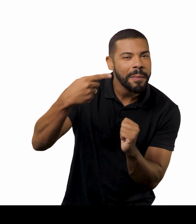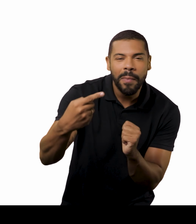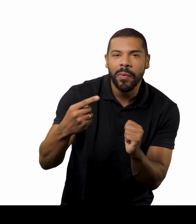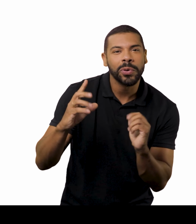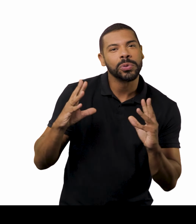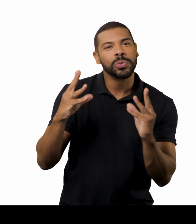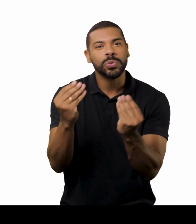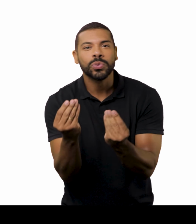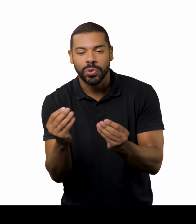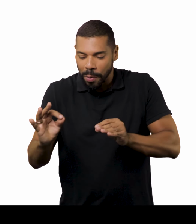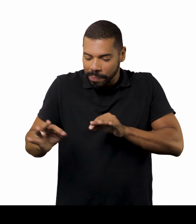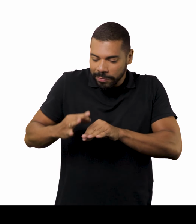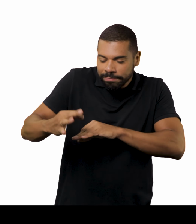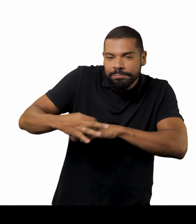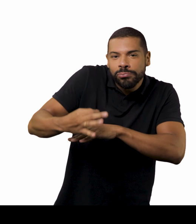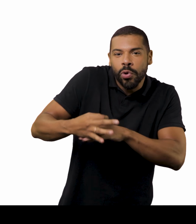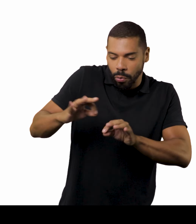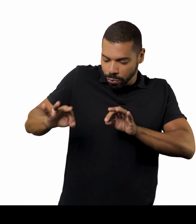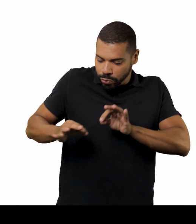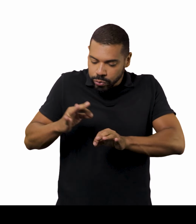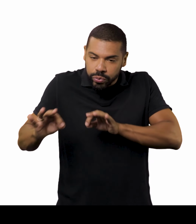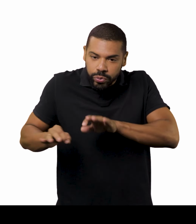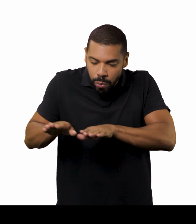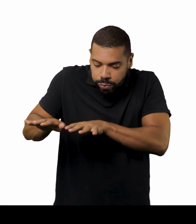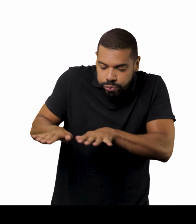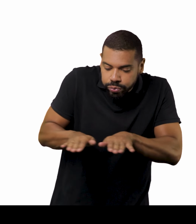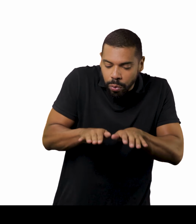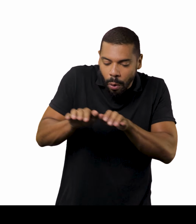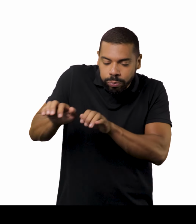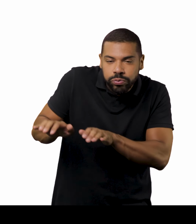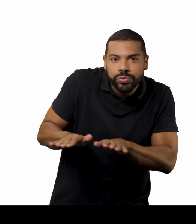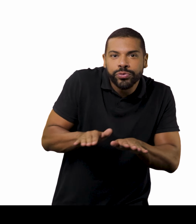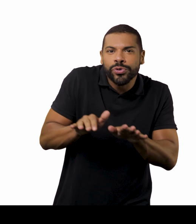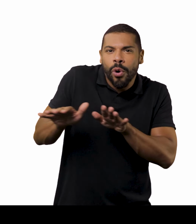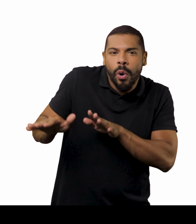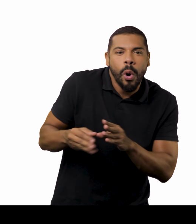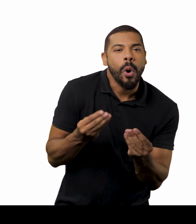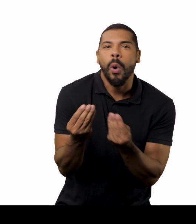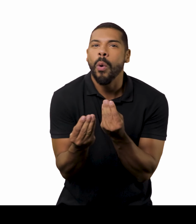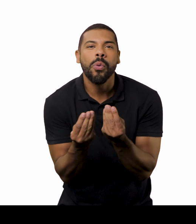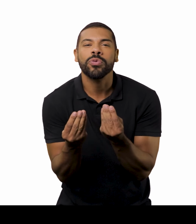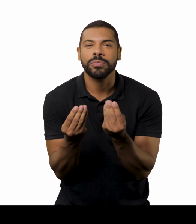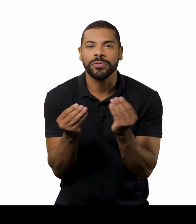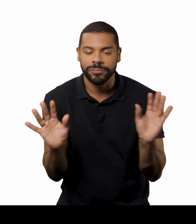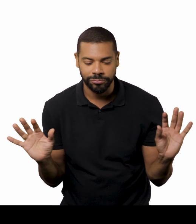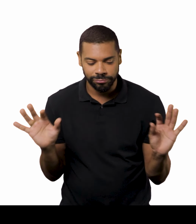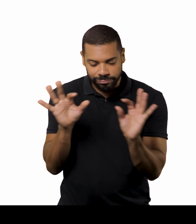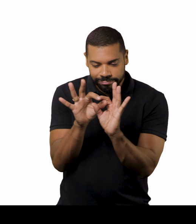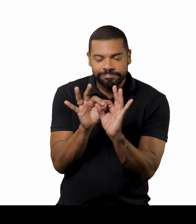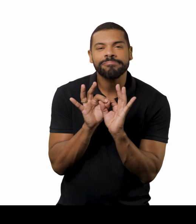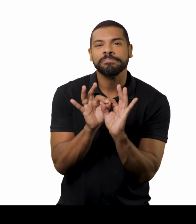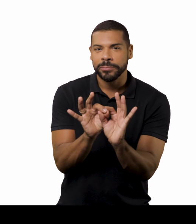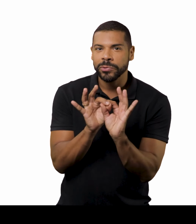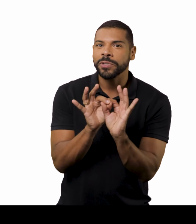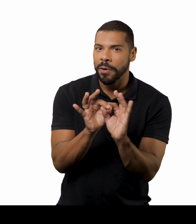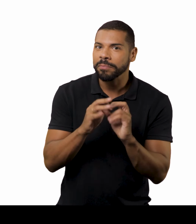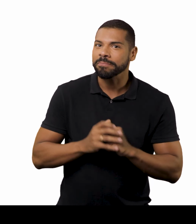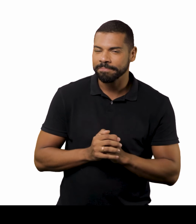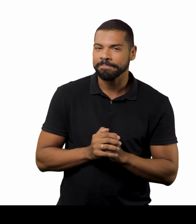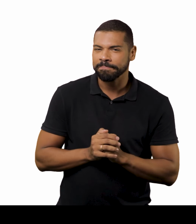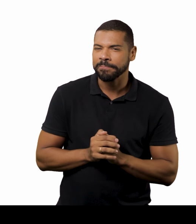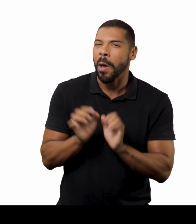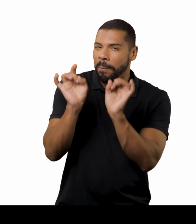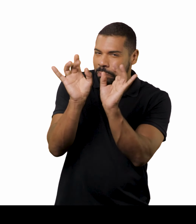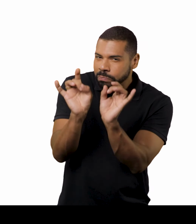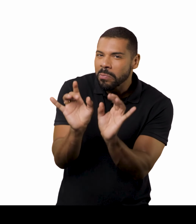aí termina com toda essa parte manual que vem das costuras, como isso foi amarrado, né? E